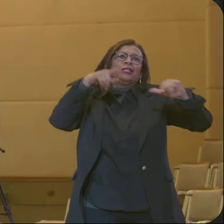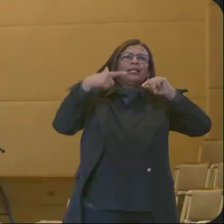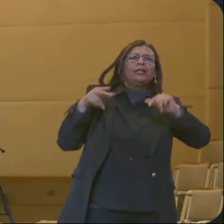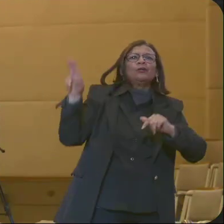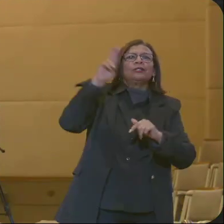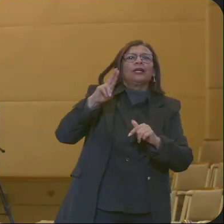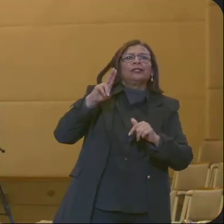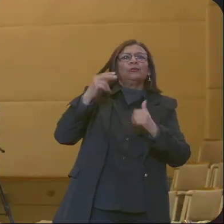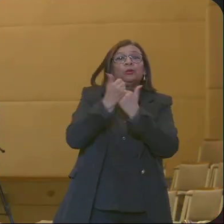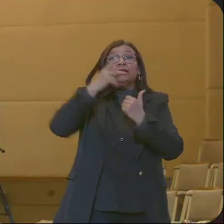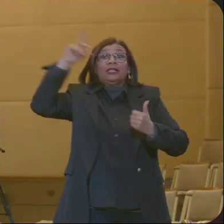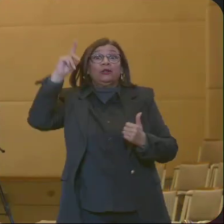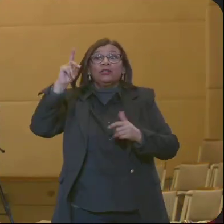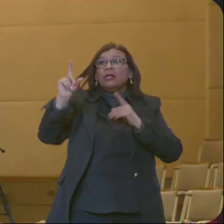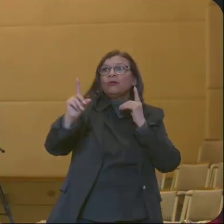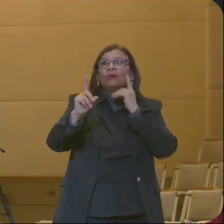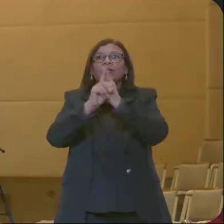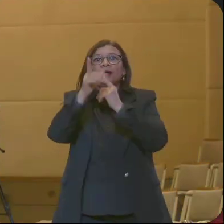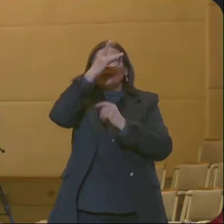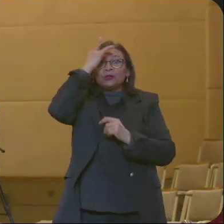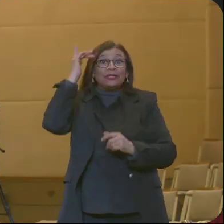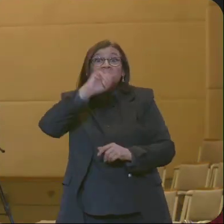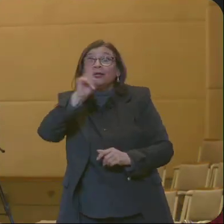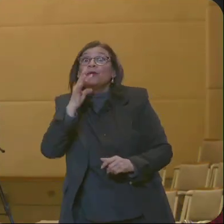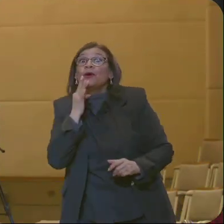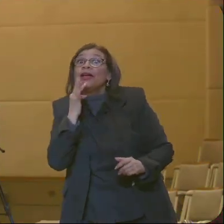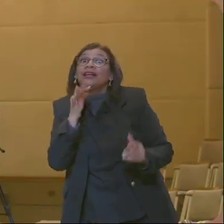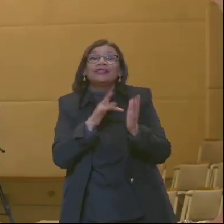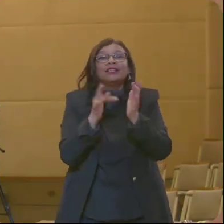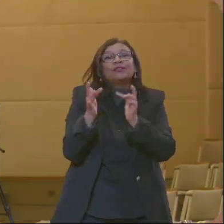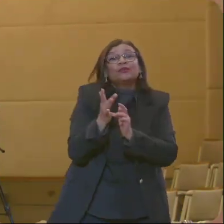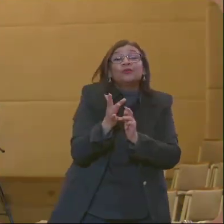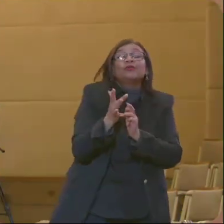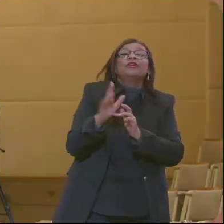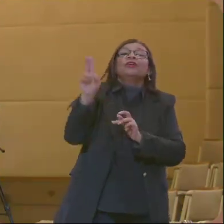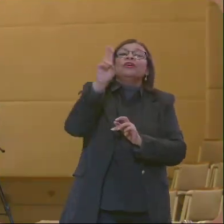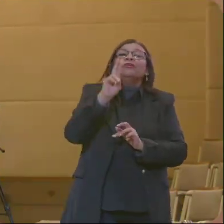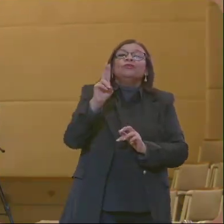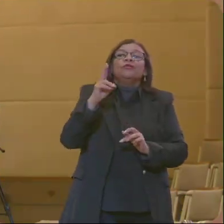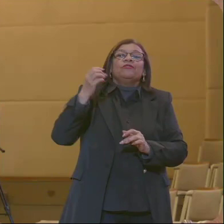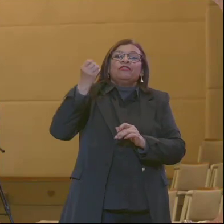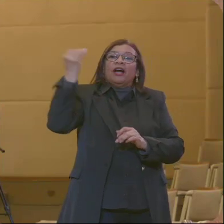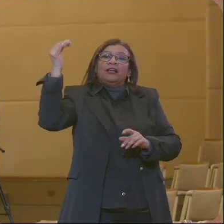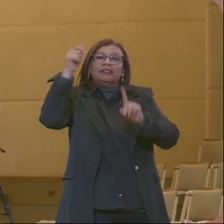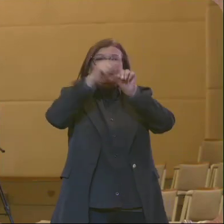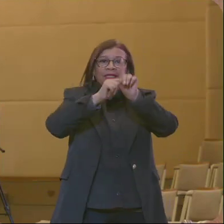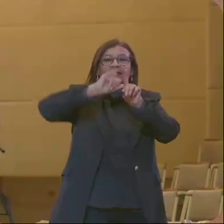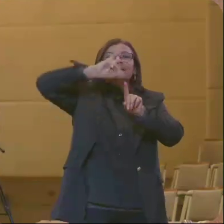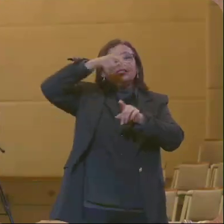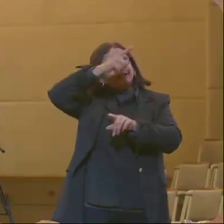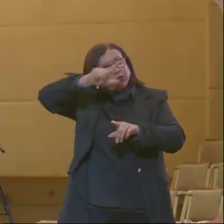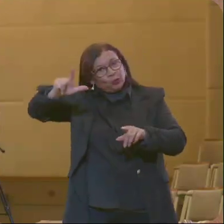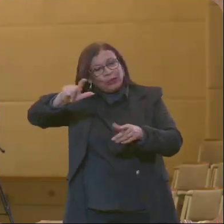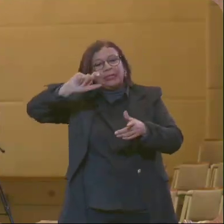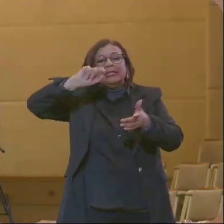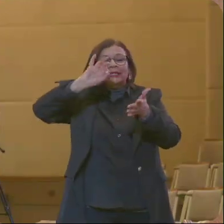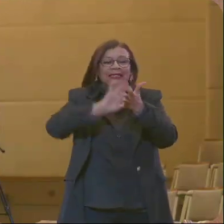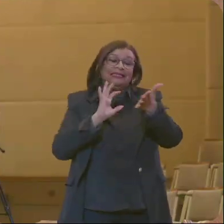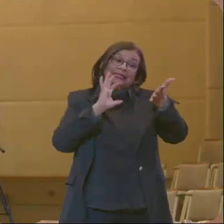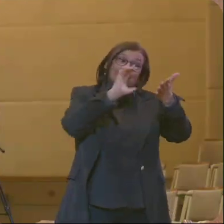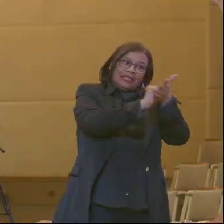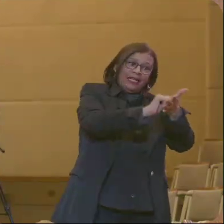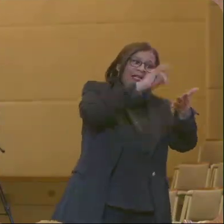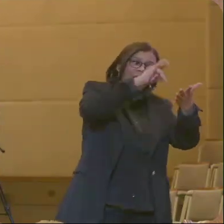o nosso povo irmão aqui, o povo da Argentina, através dessa viagem que acontece em julho. Então se inscreva, participe